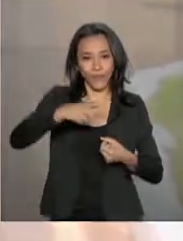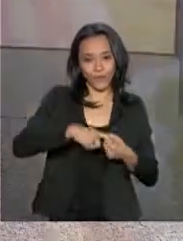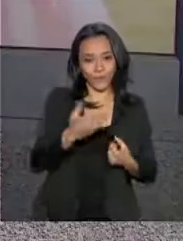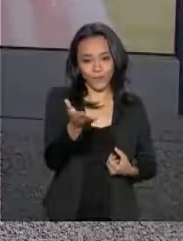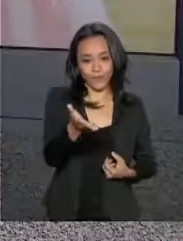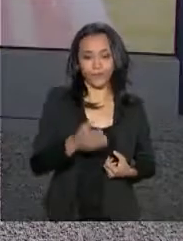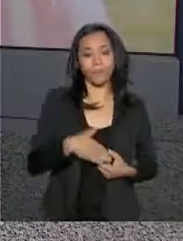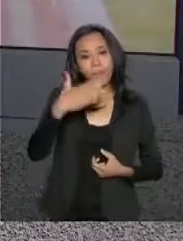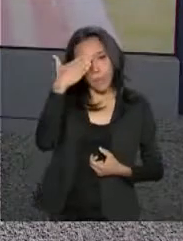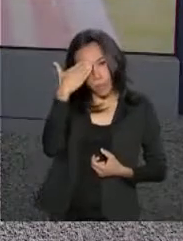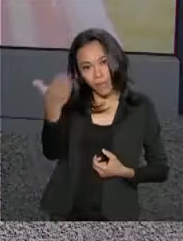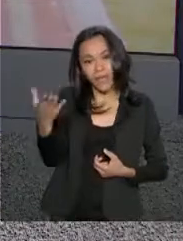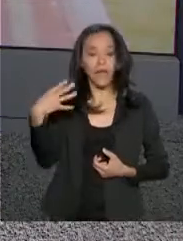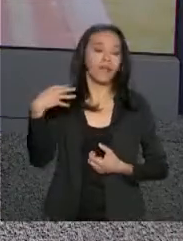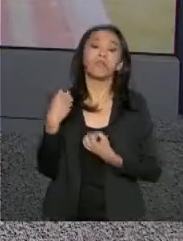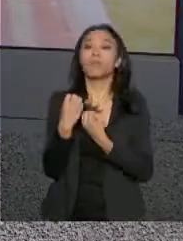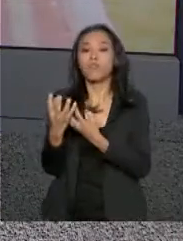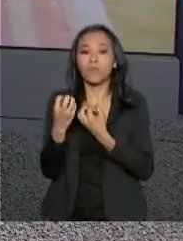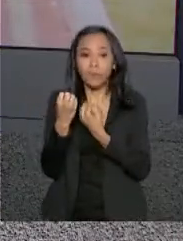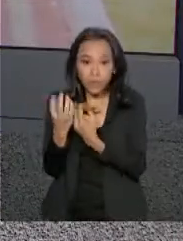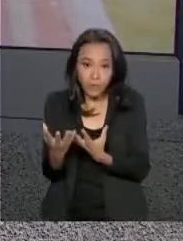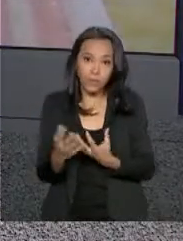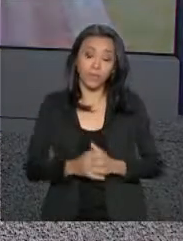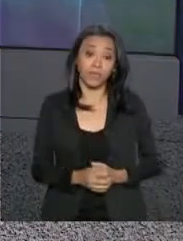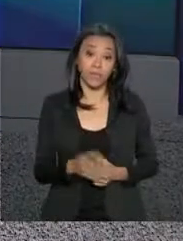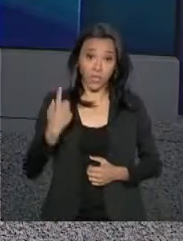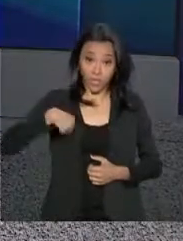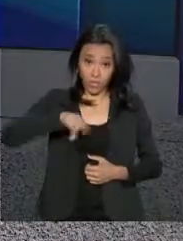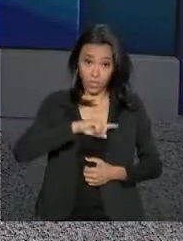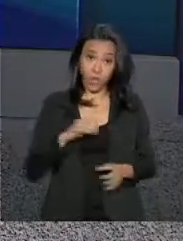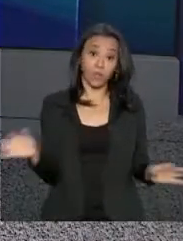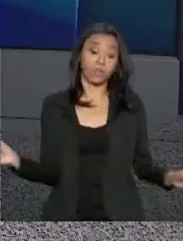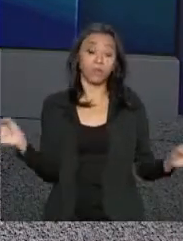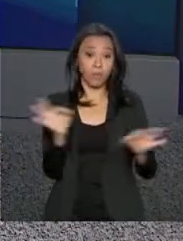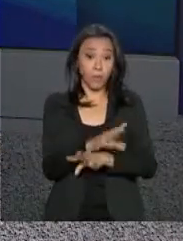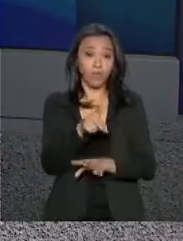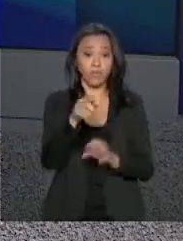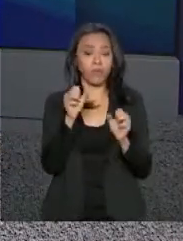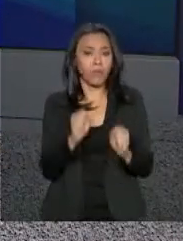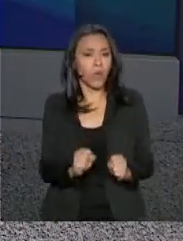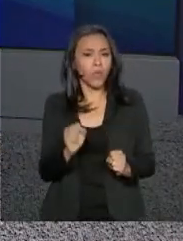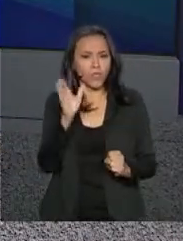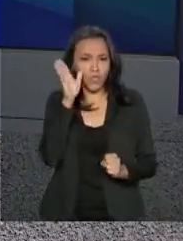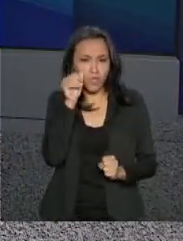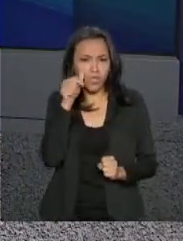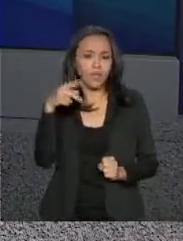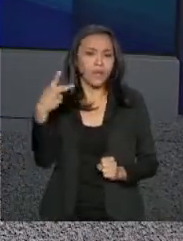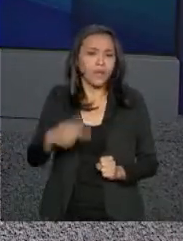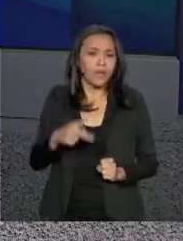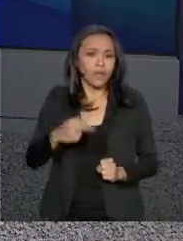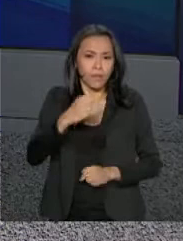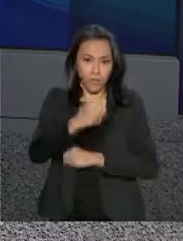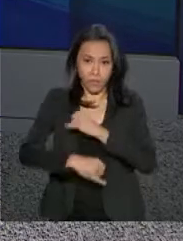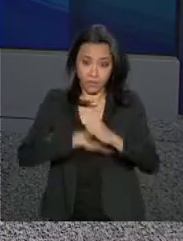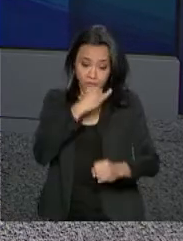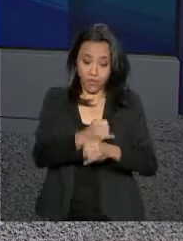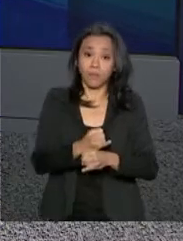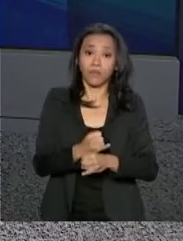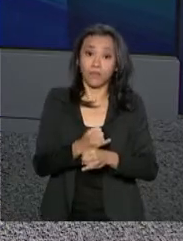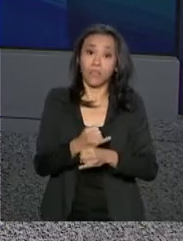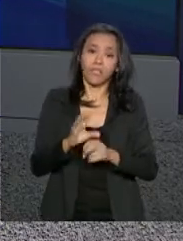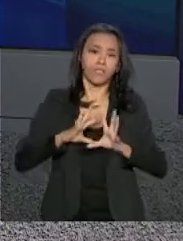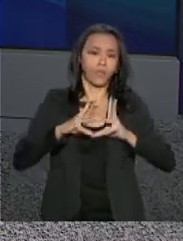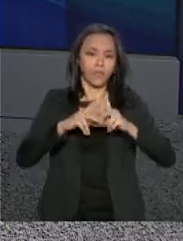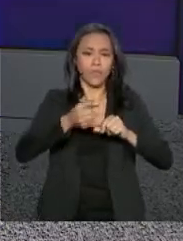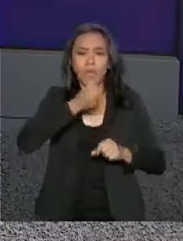Obrigada, Luciana, pelas suas informações ao vivo. E nós ficamos por aqui. Você acompanha a nossa programação ao vivo pelo site da NBR e